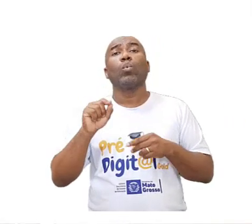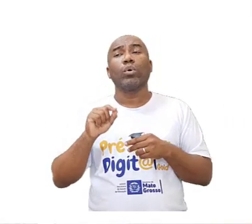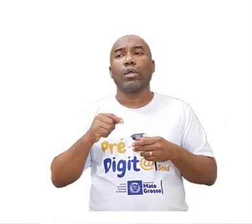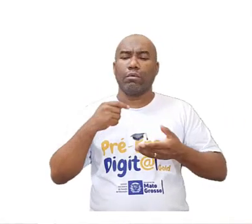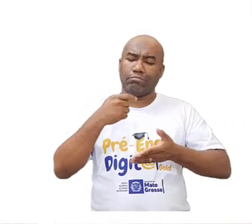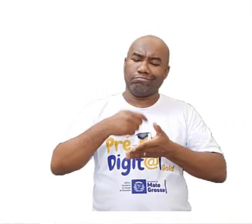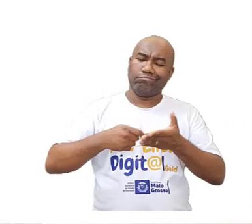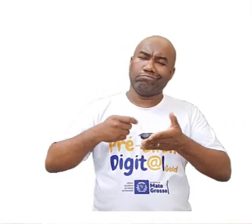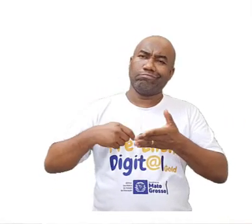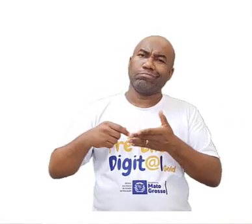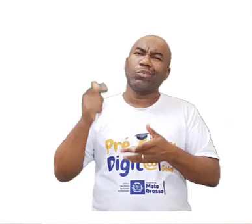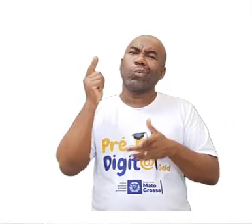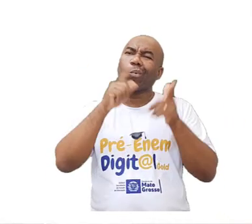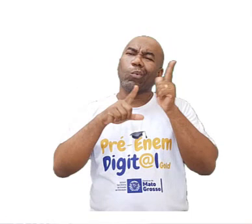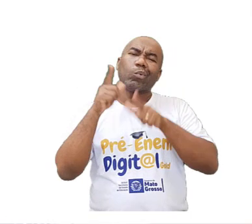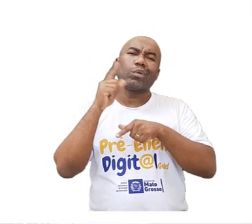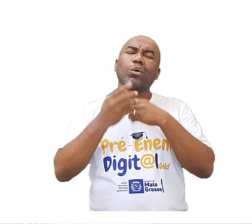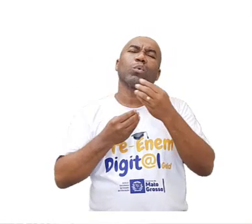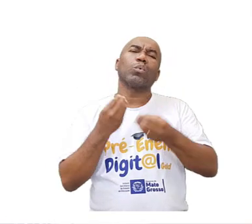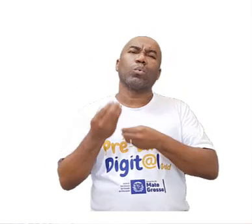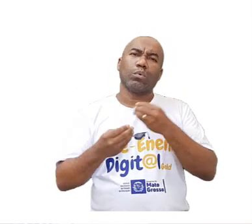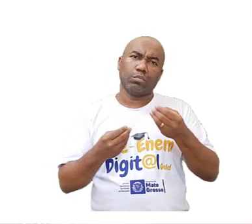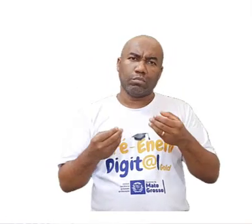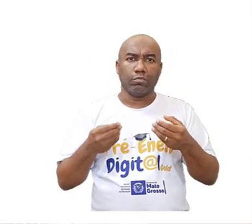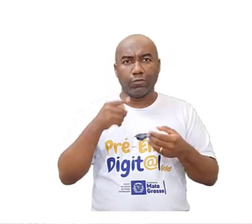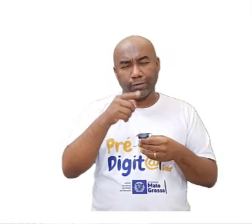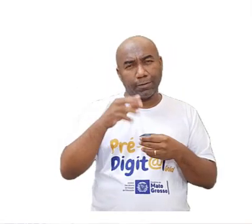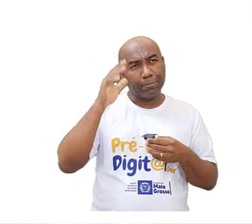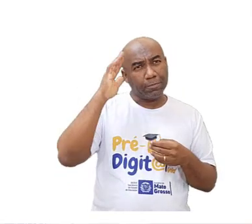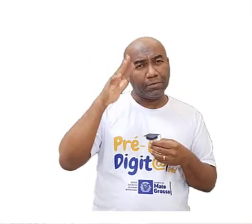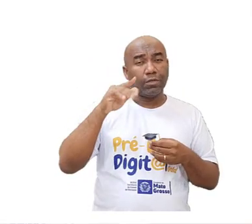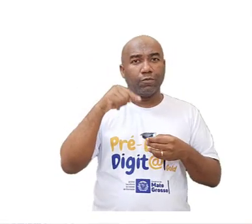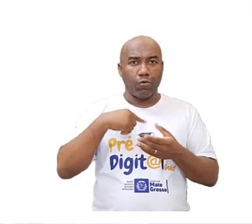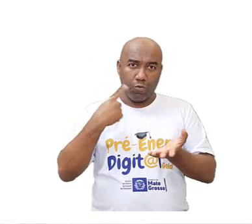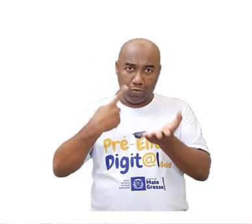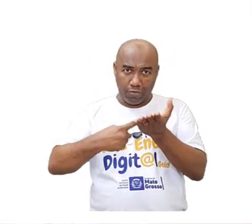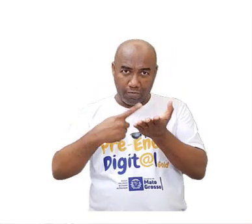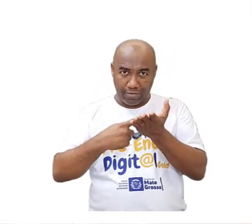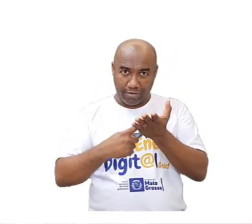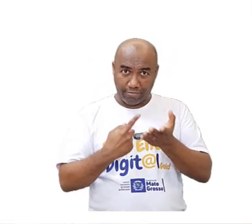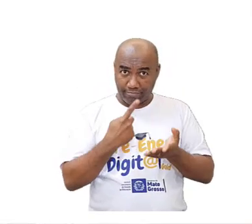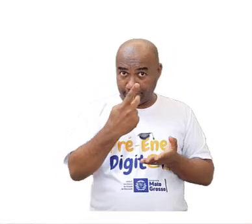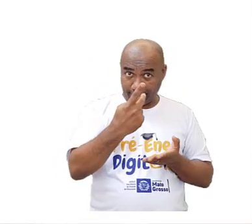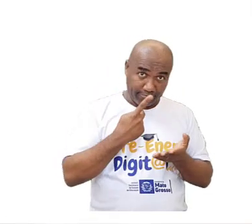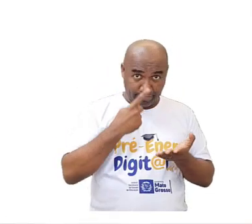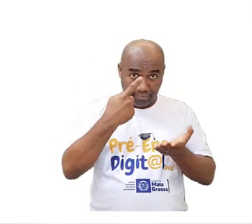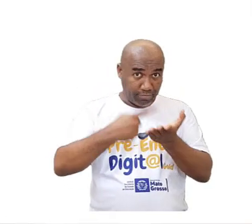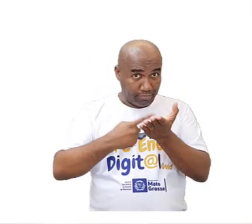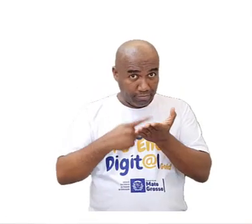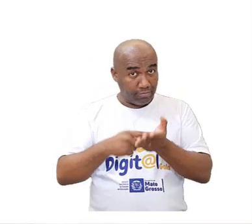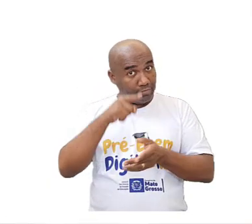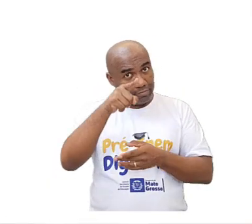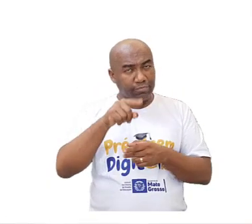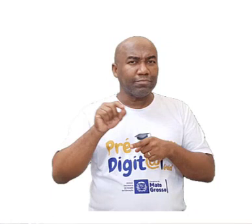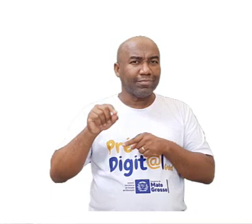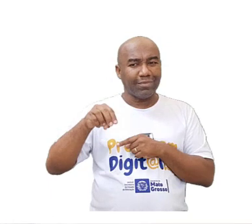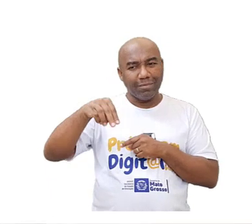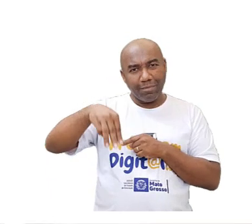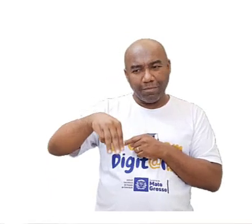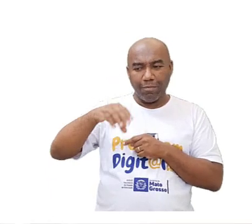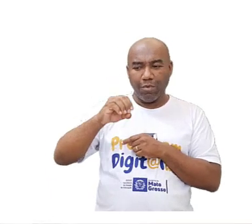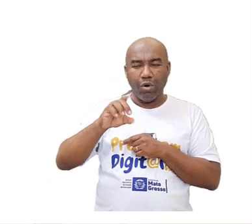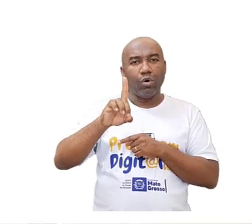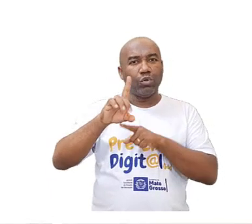meio óbvio. Então, agora vem modo meio. E eu vou fazer um acordo com vocês. Toda vez que aparecer